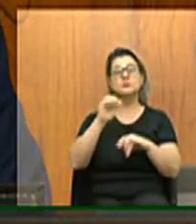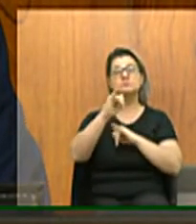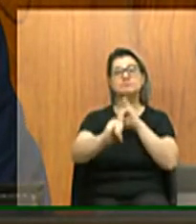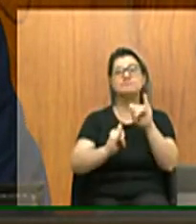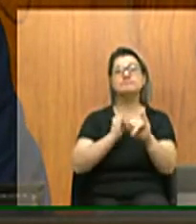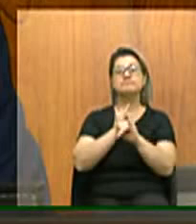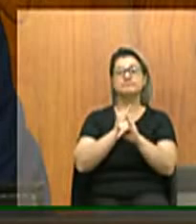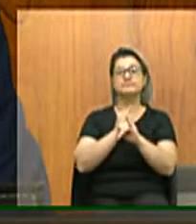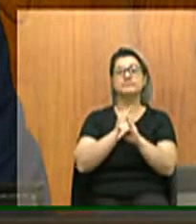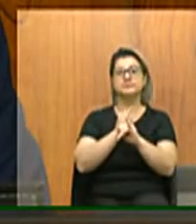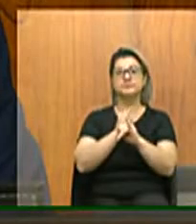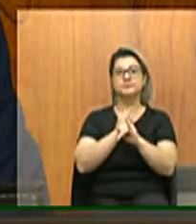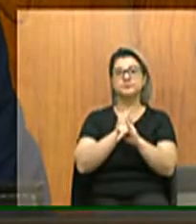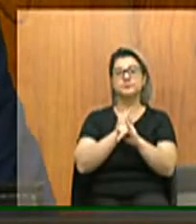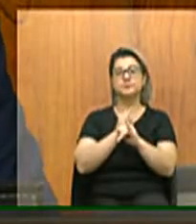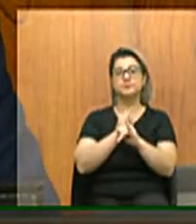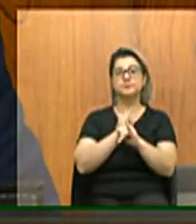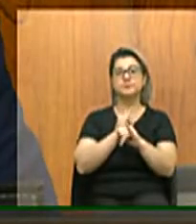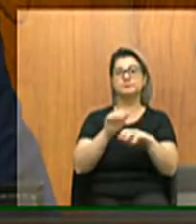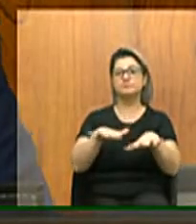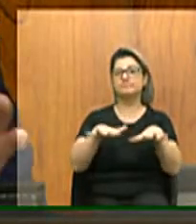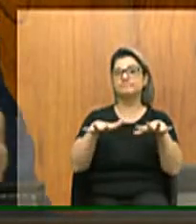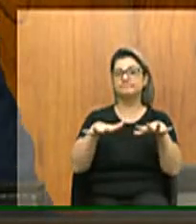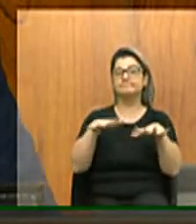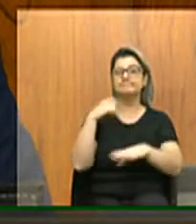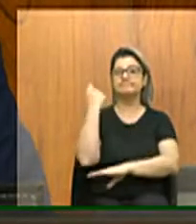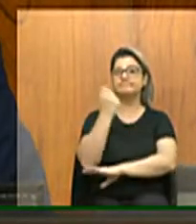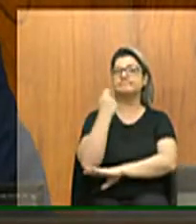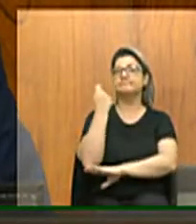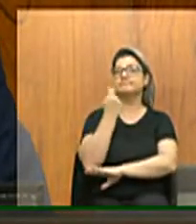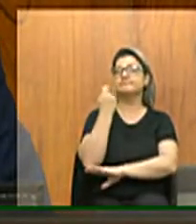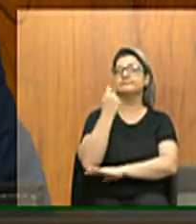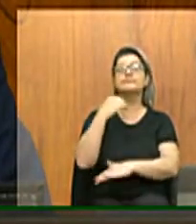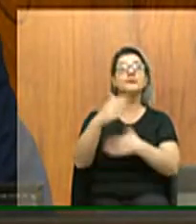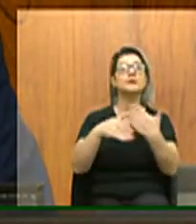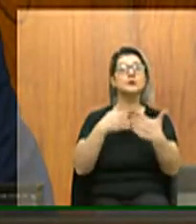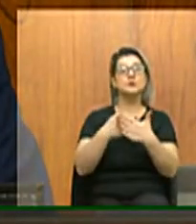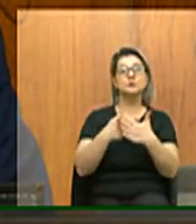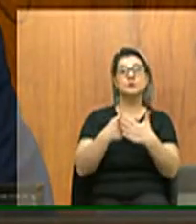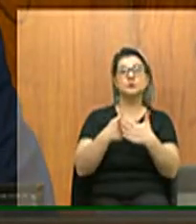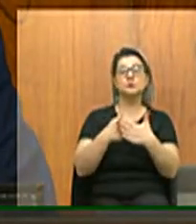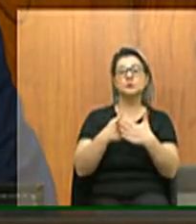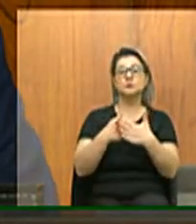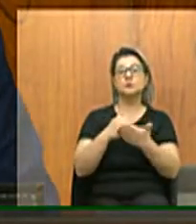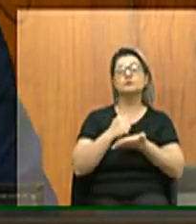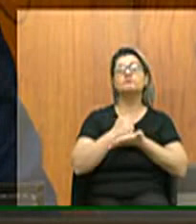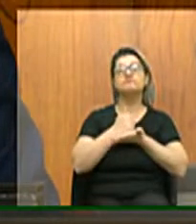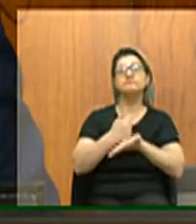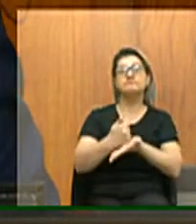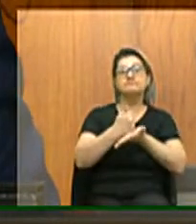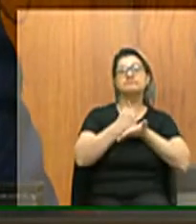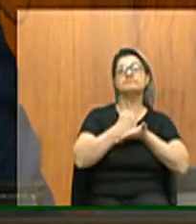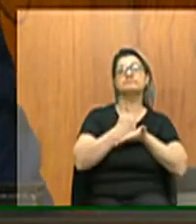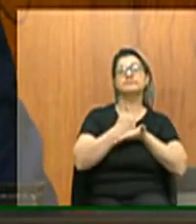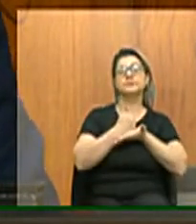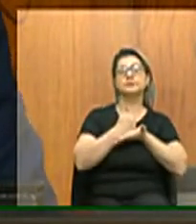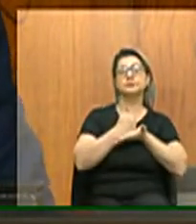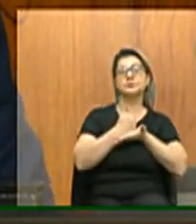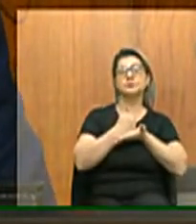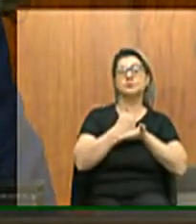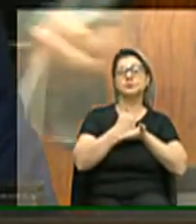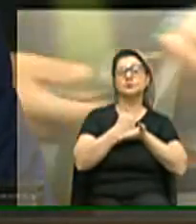virtuais aqui do Parlamento Gaúcho. A todos os assessores que nos dão suporte aqui para a